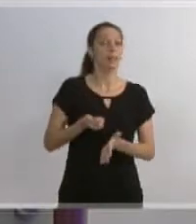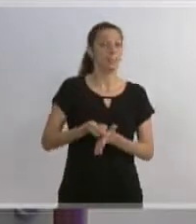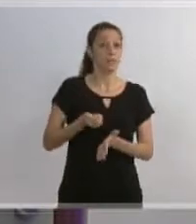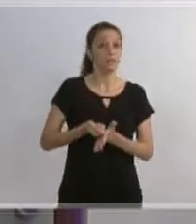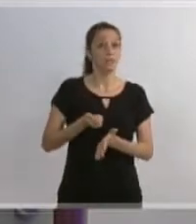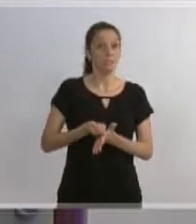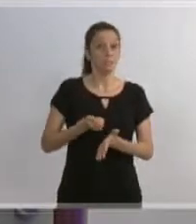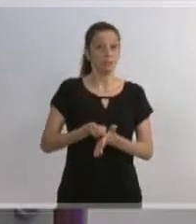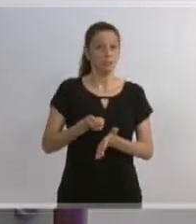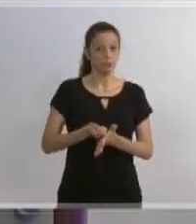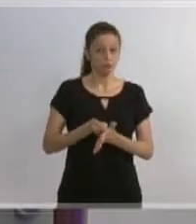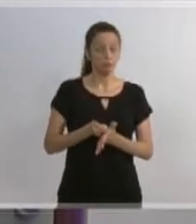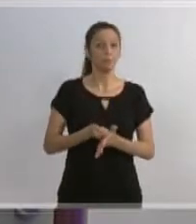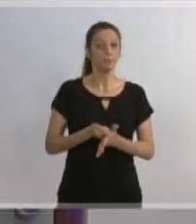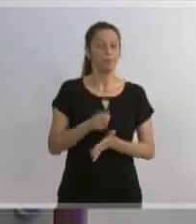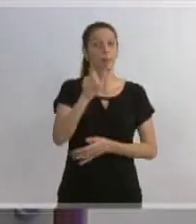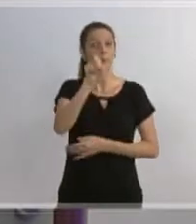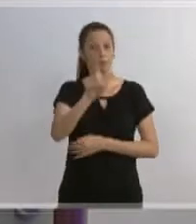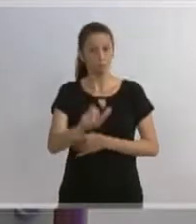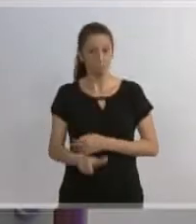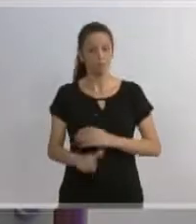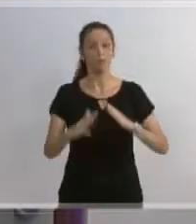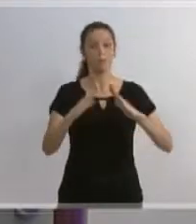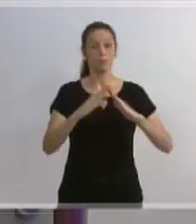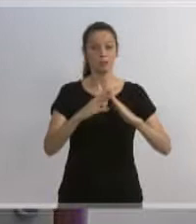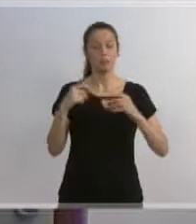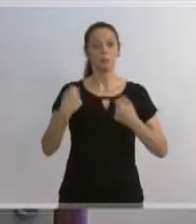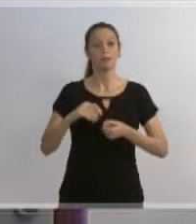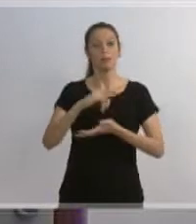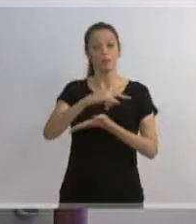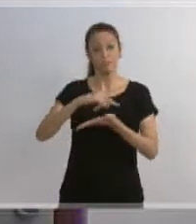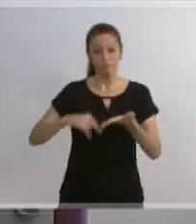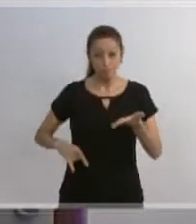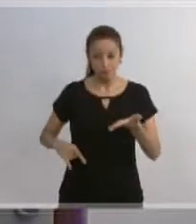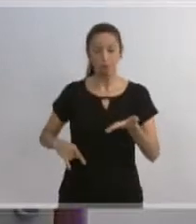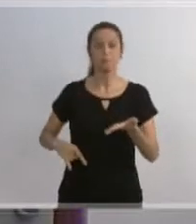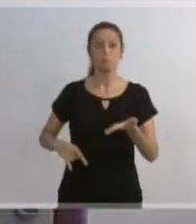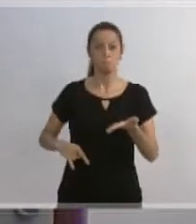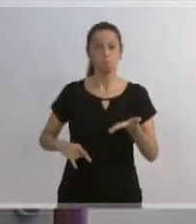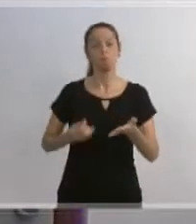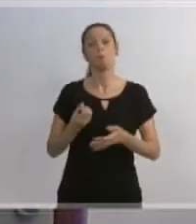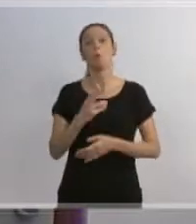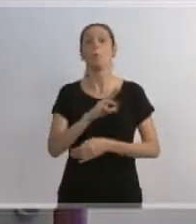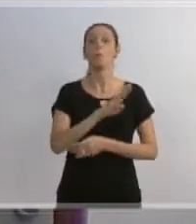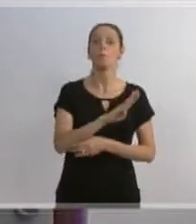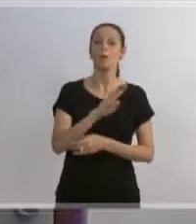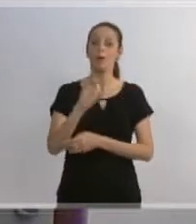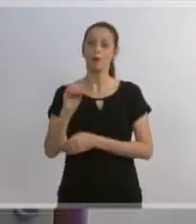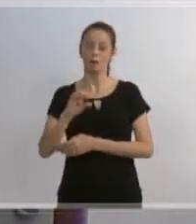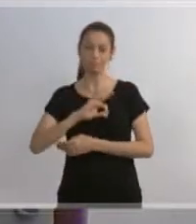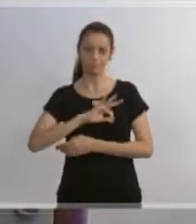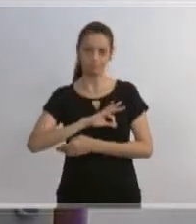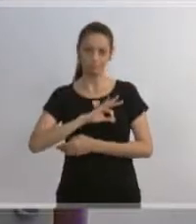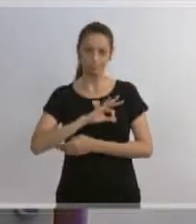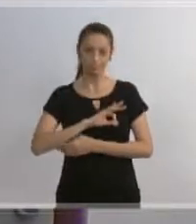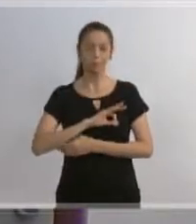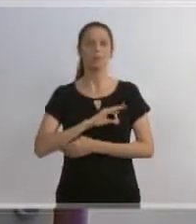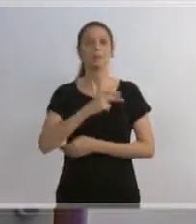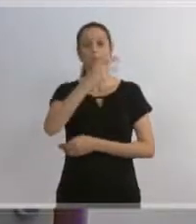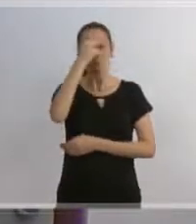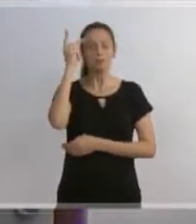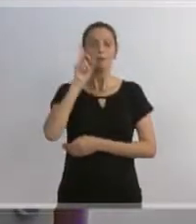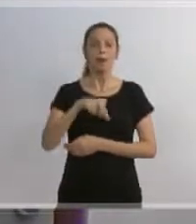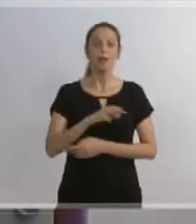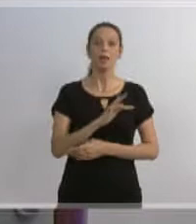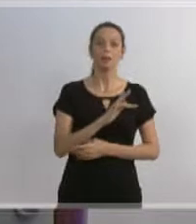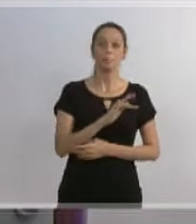ela exige do beneficiário da habitação alguma ficha, que ela exija também o boletim de ocorrência da Polícia Militar contra a pessoa física ou jurídica. Por